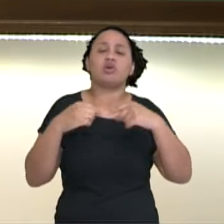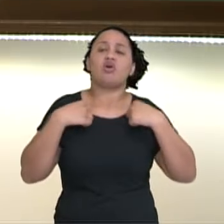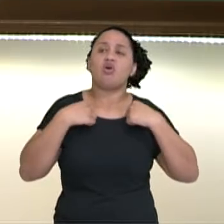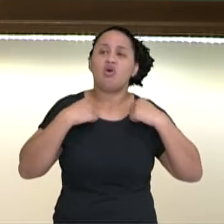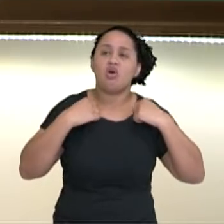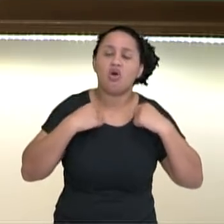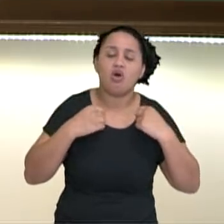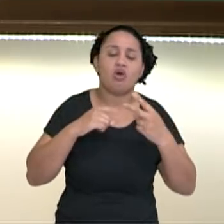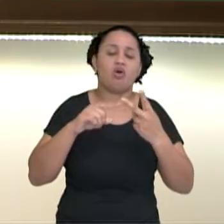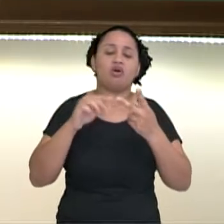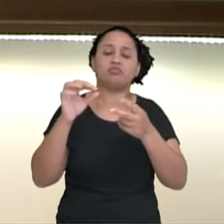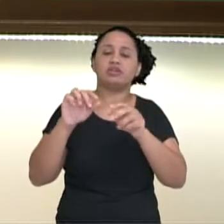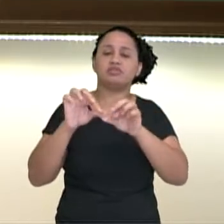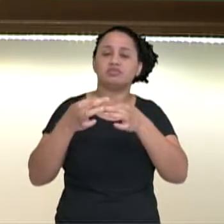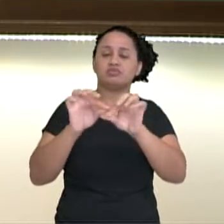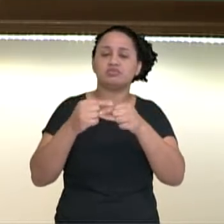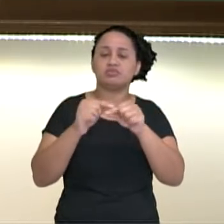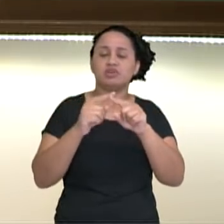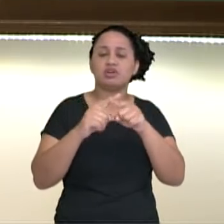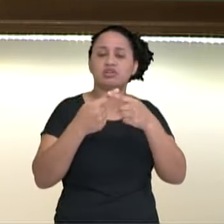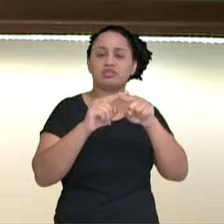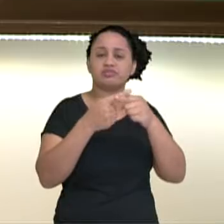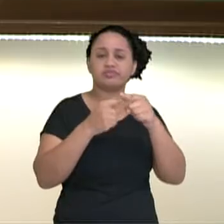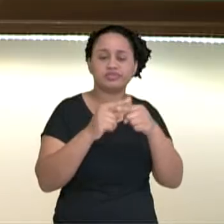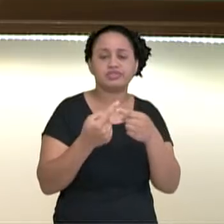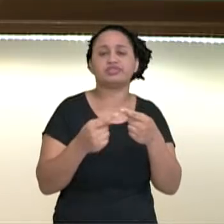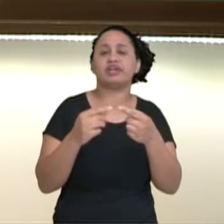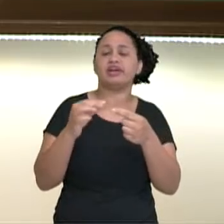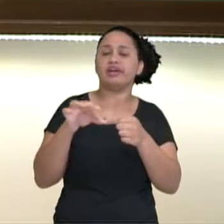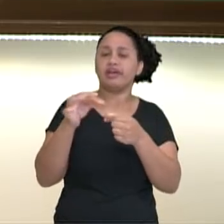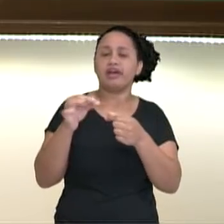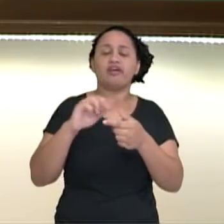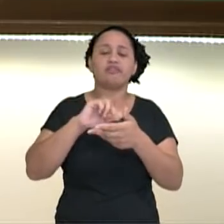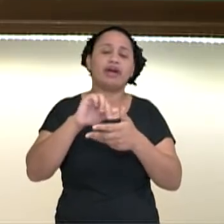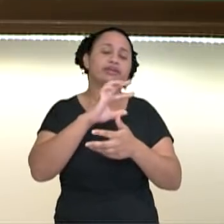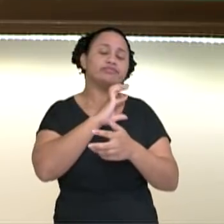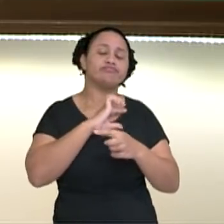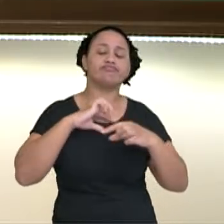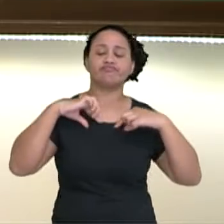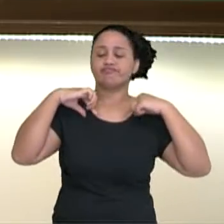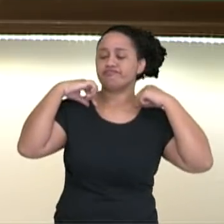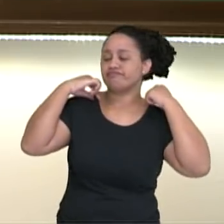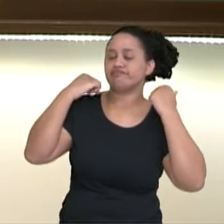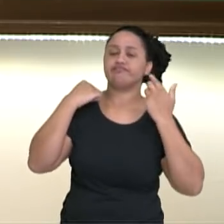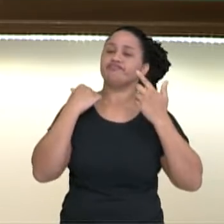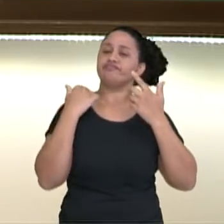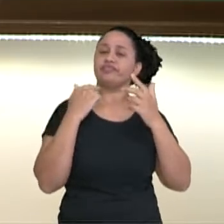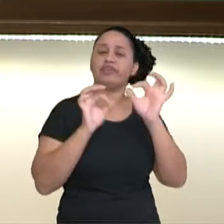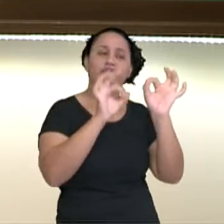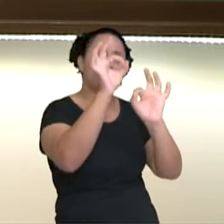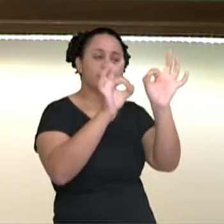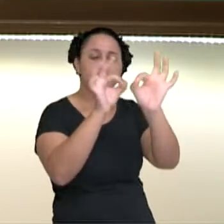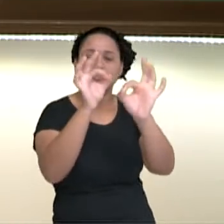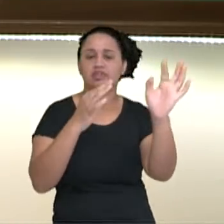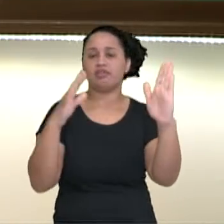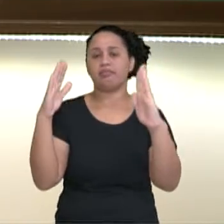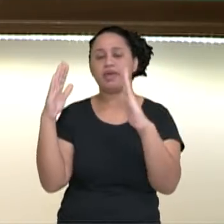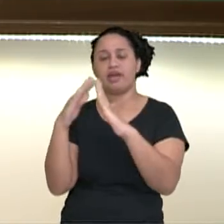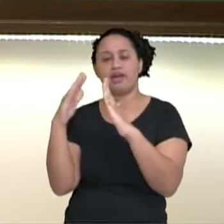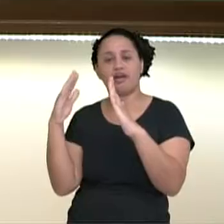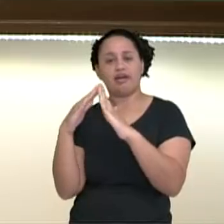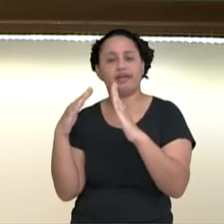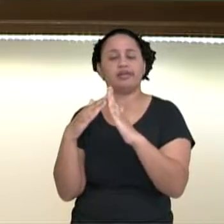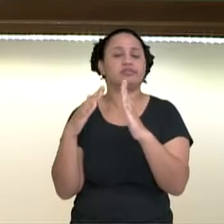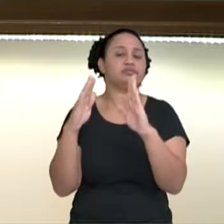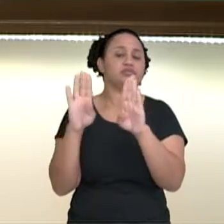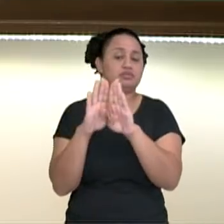roupas, vamos ter crochê, vamos ter vários adornos, enfeites que são feitos, decorações para casa, que são